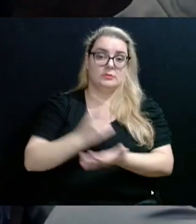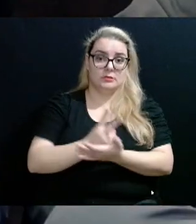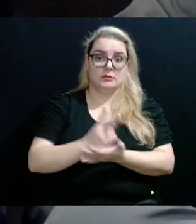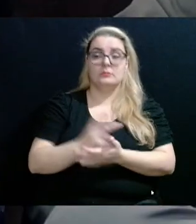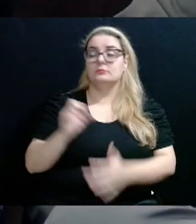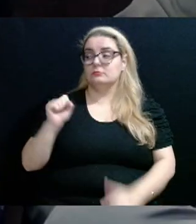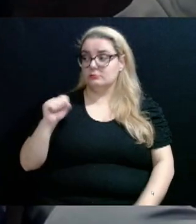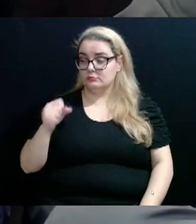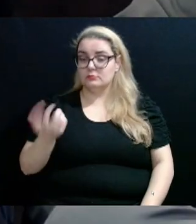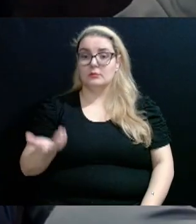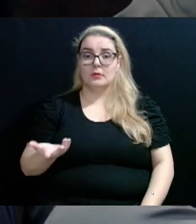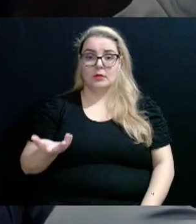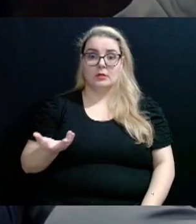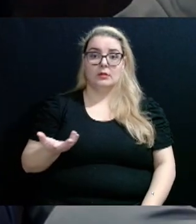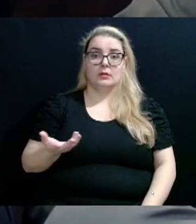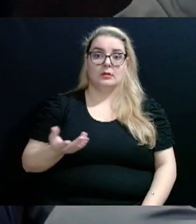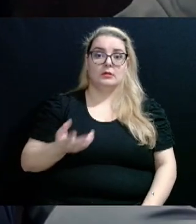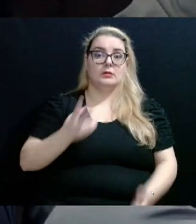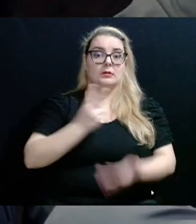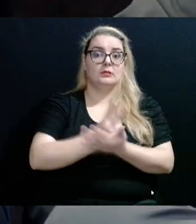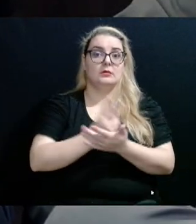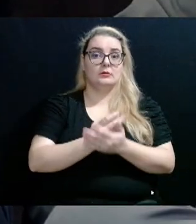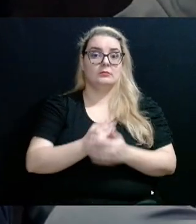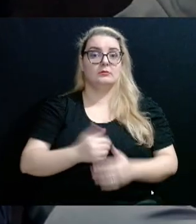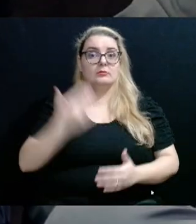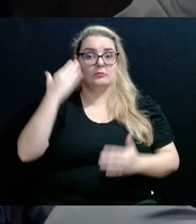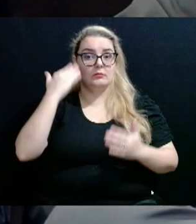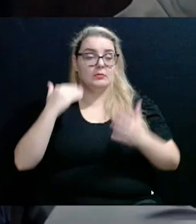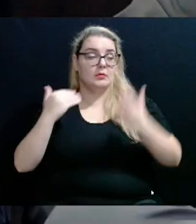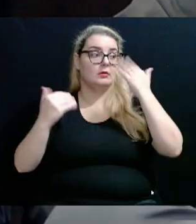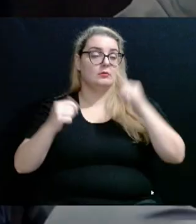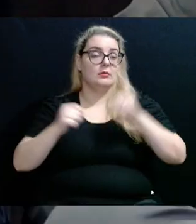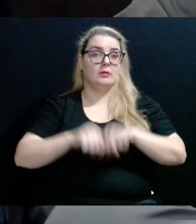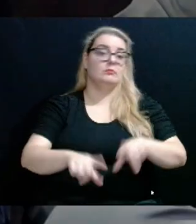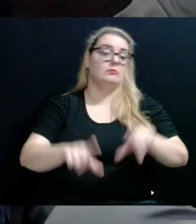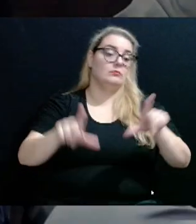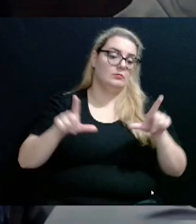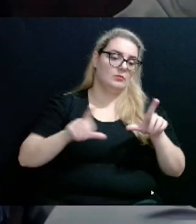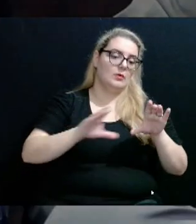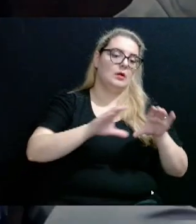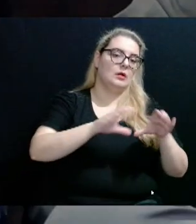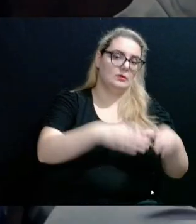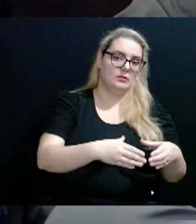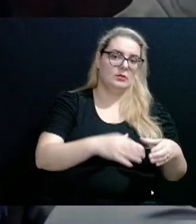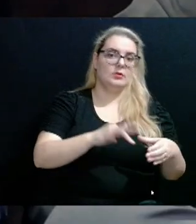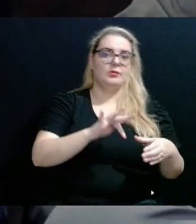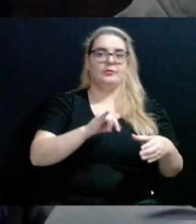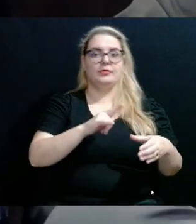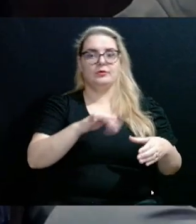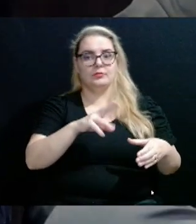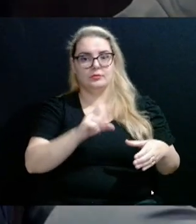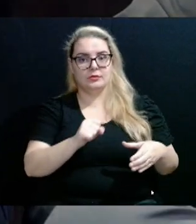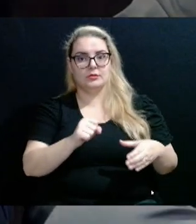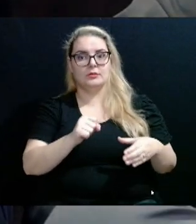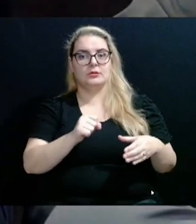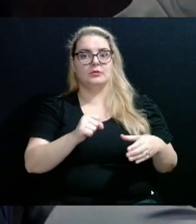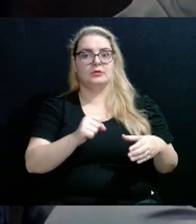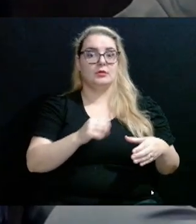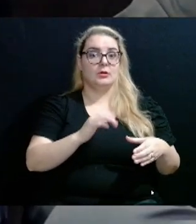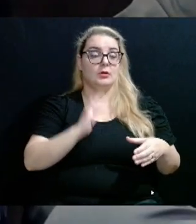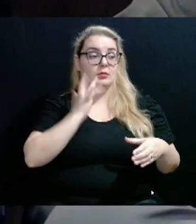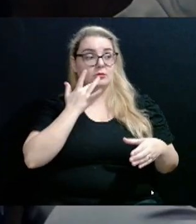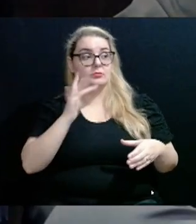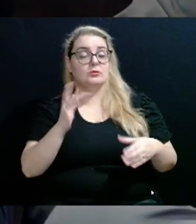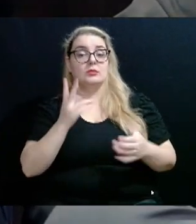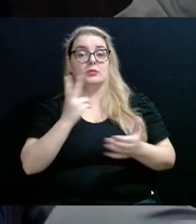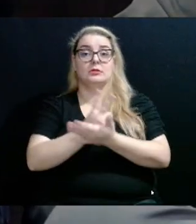destacava por seleções, por figurinhas douradas, e sempre via que as pessoas ao meu